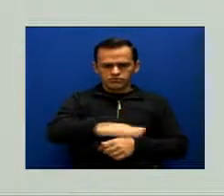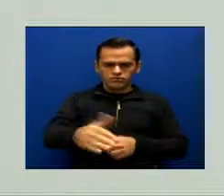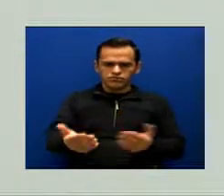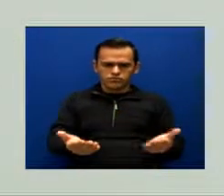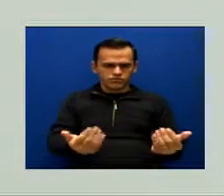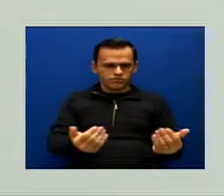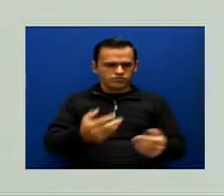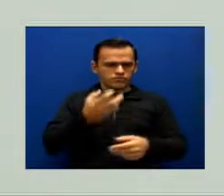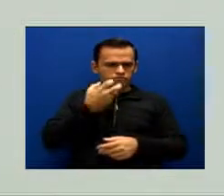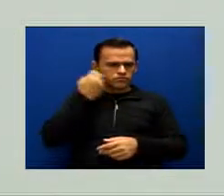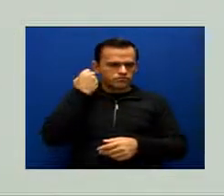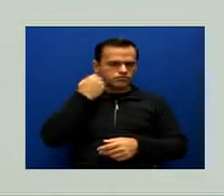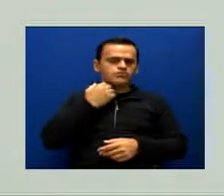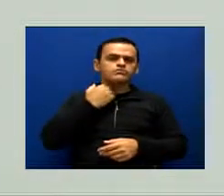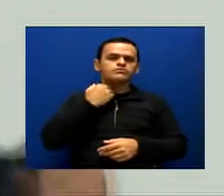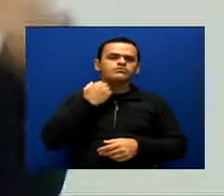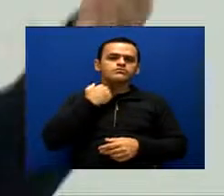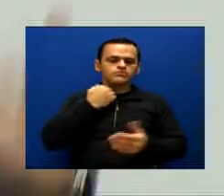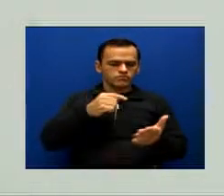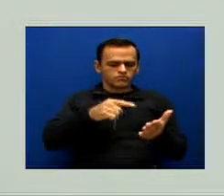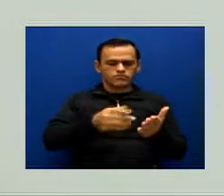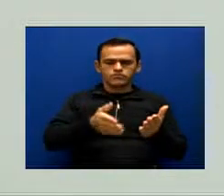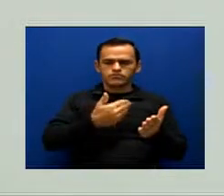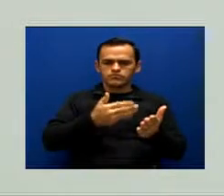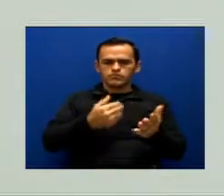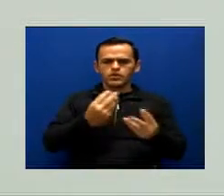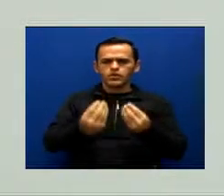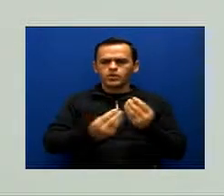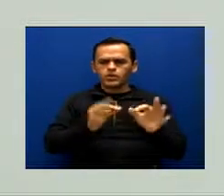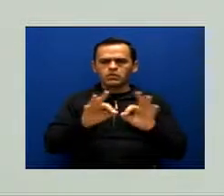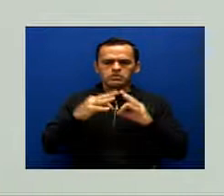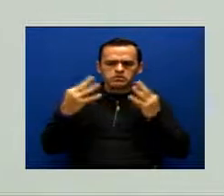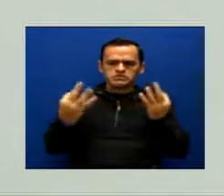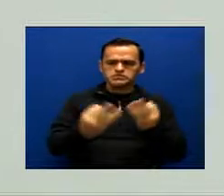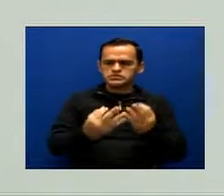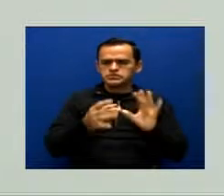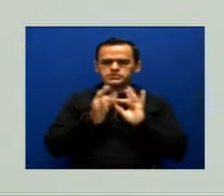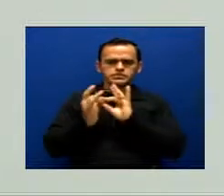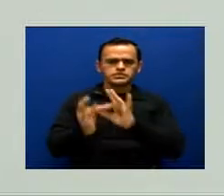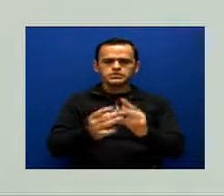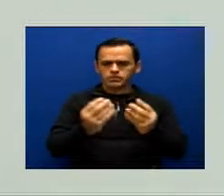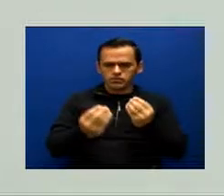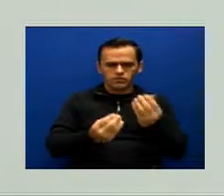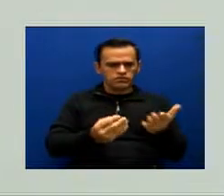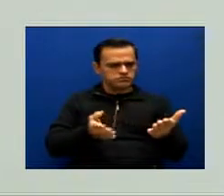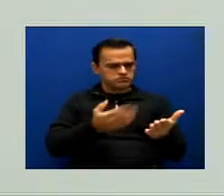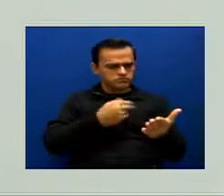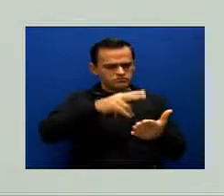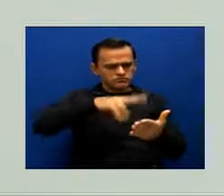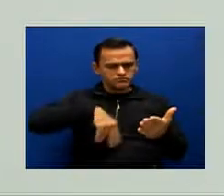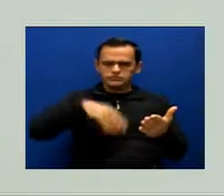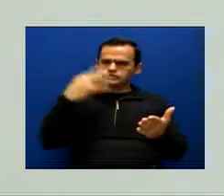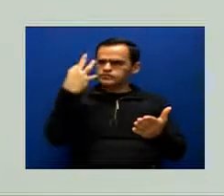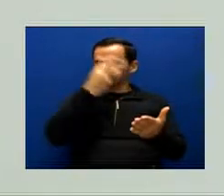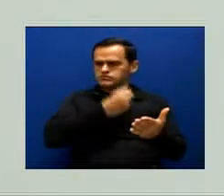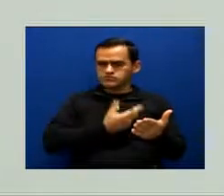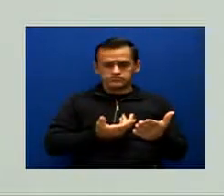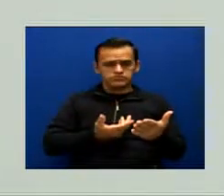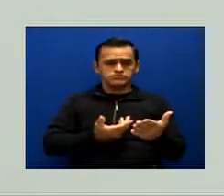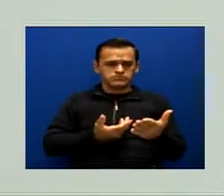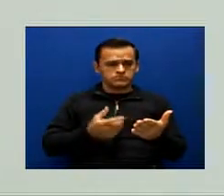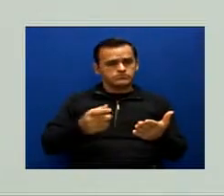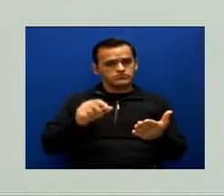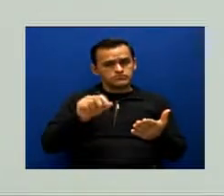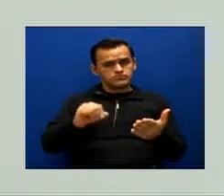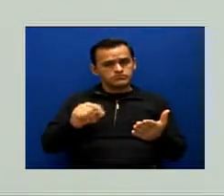jovens pequenos ainda, e a matéria fala da relação familiar que eles têm. Achei uma matéria muito bonita, recomendo a leitura daqueles que ainda têm